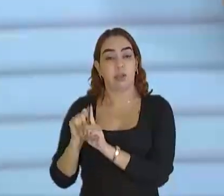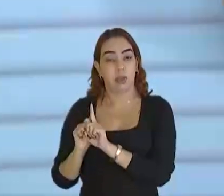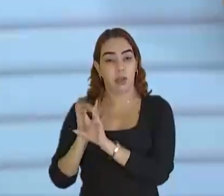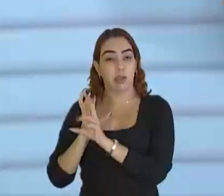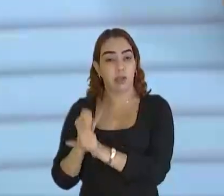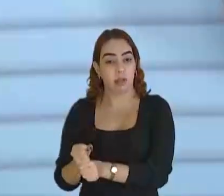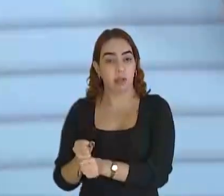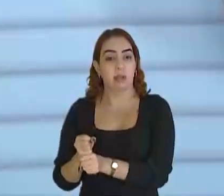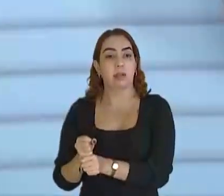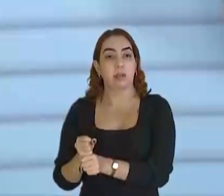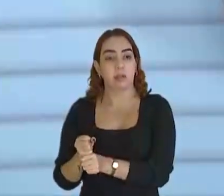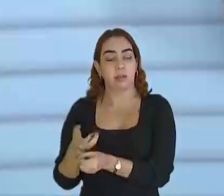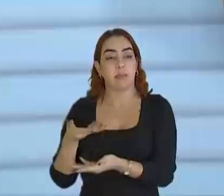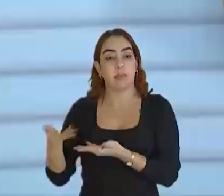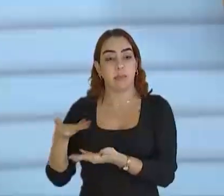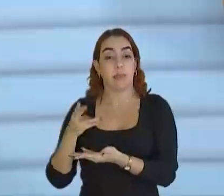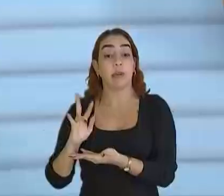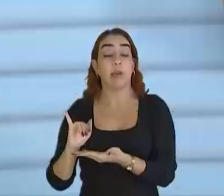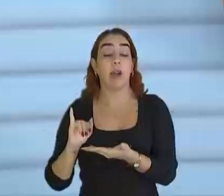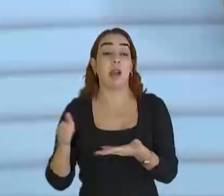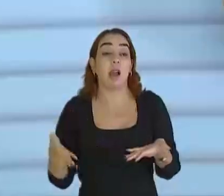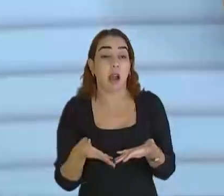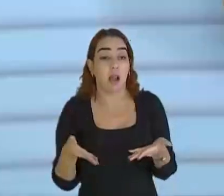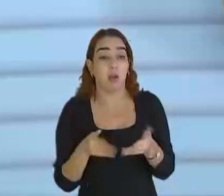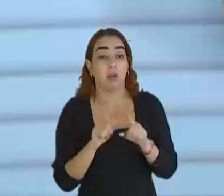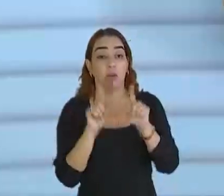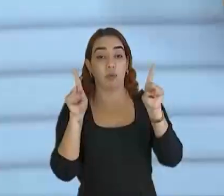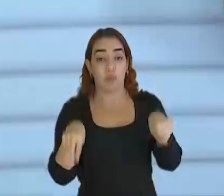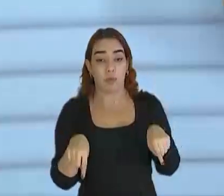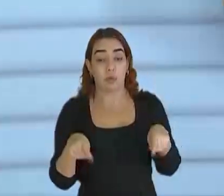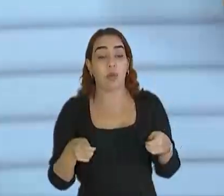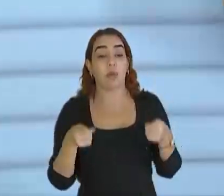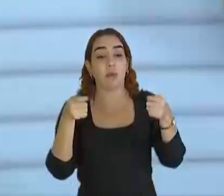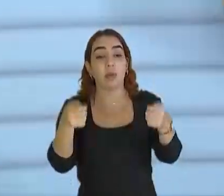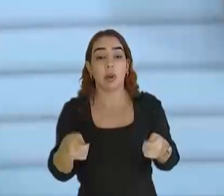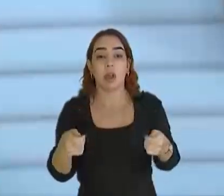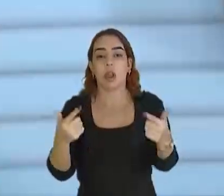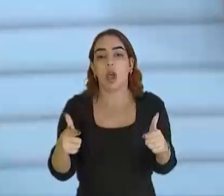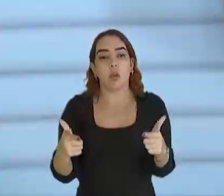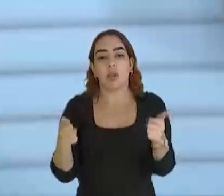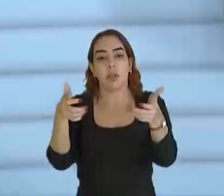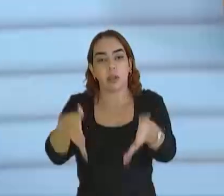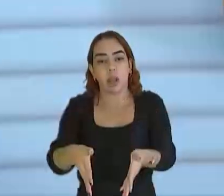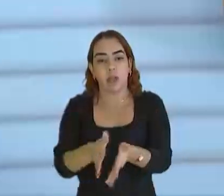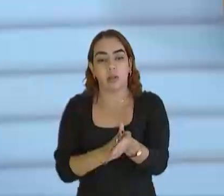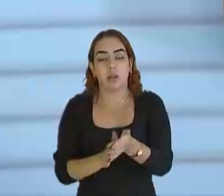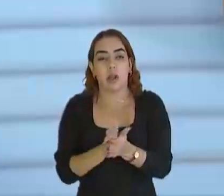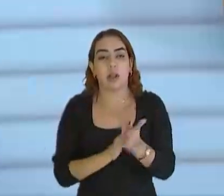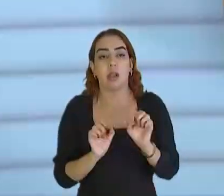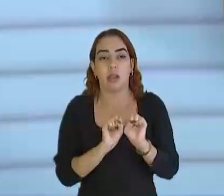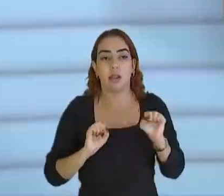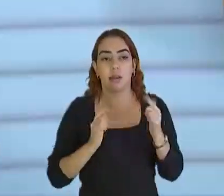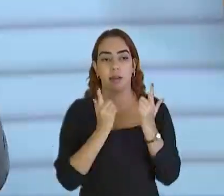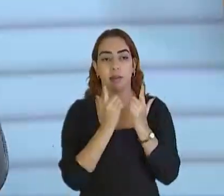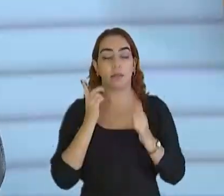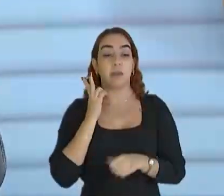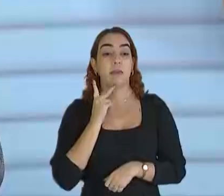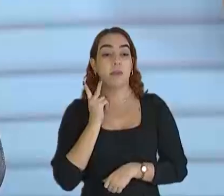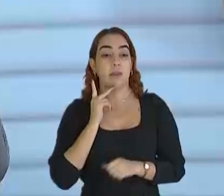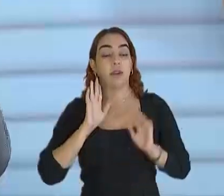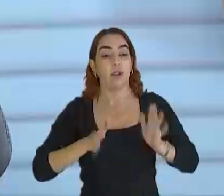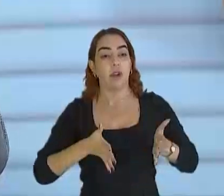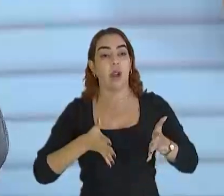entregar o primeiro produto, né? Não tem custo para o Ministério, a Assembleia do Ceará está, digamos